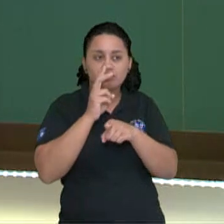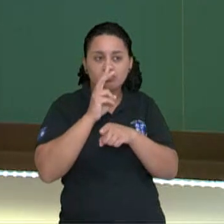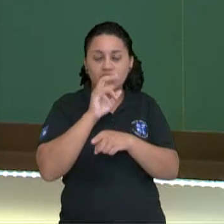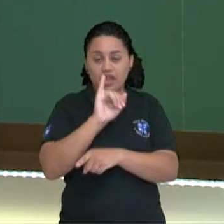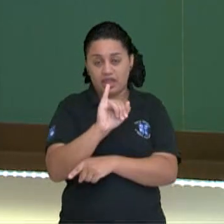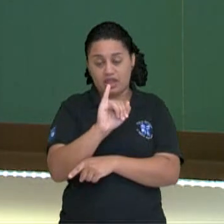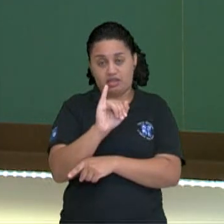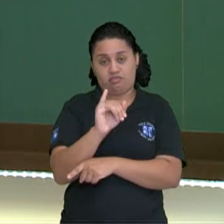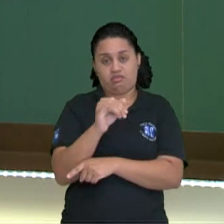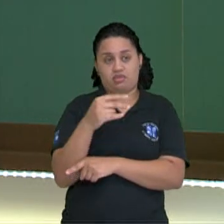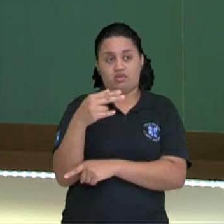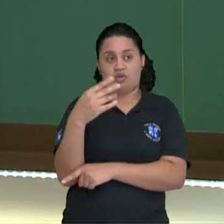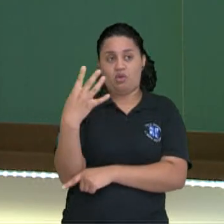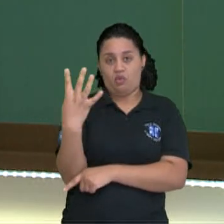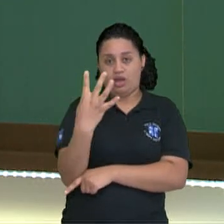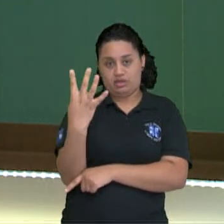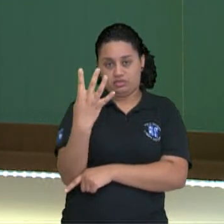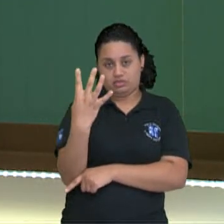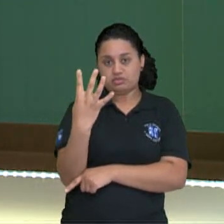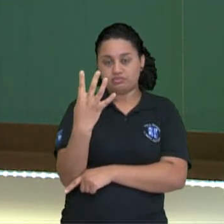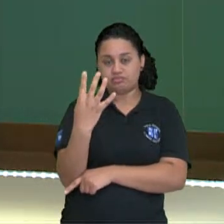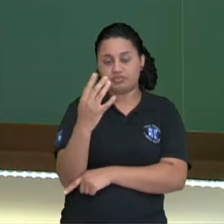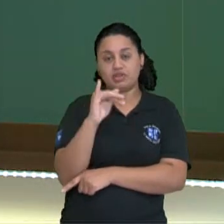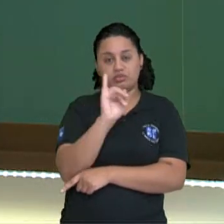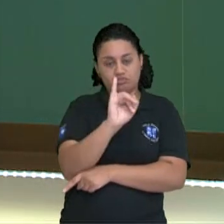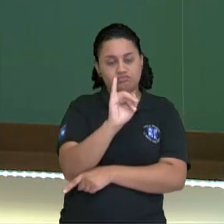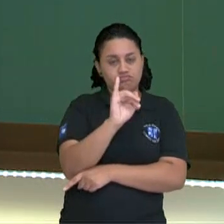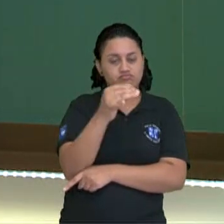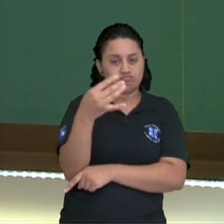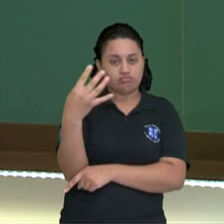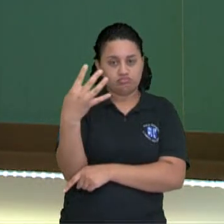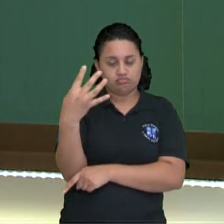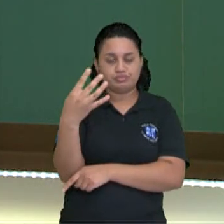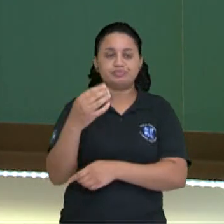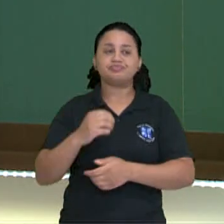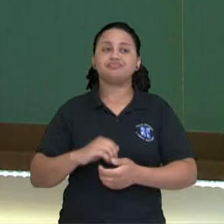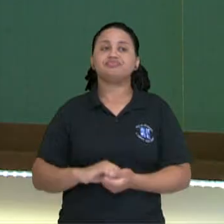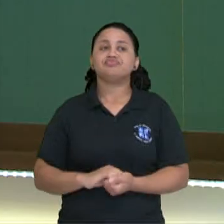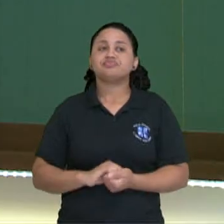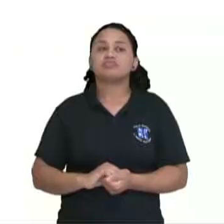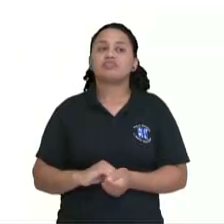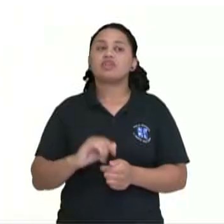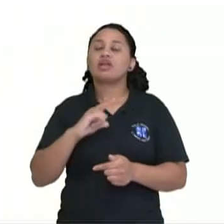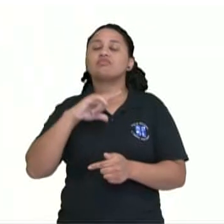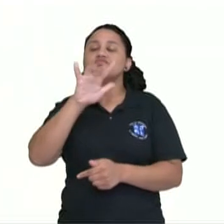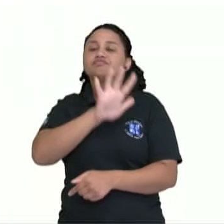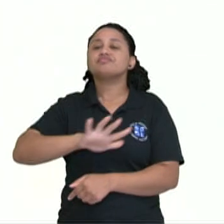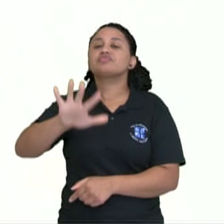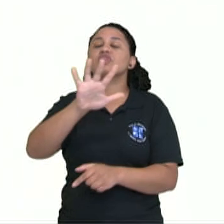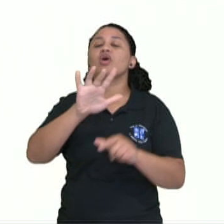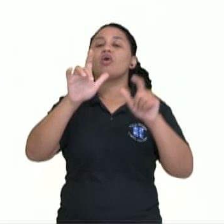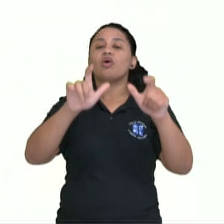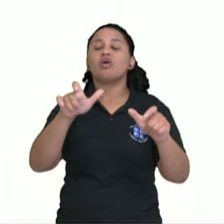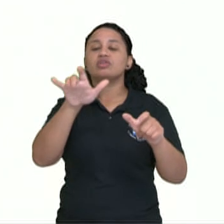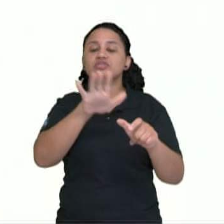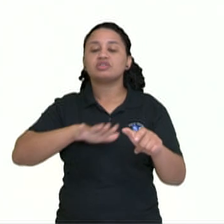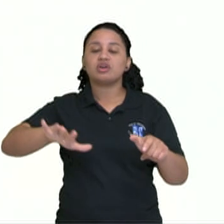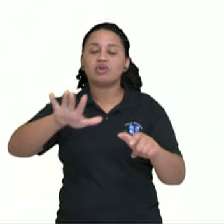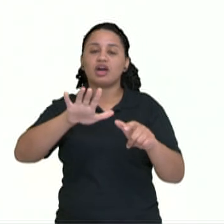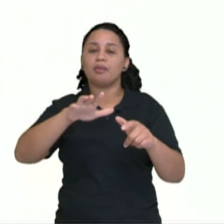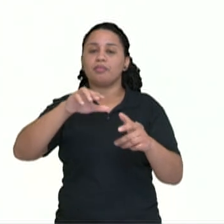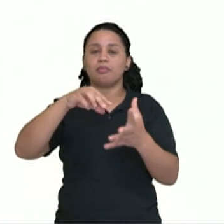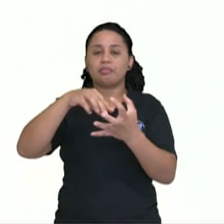igual a 4 amperes. Então, a corrente elétrica indicada pela letra I, tá? E está totalmente imerso em um campo